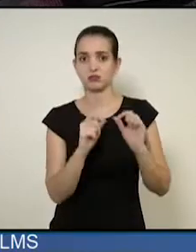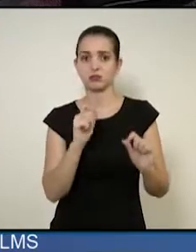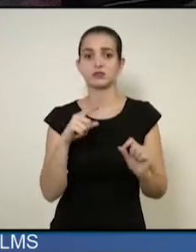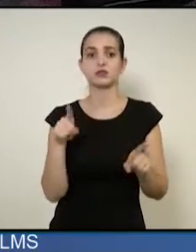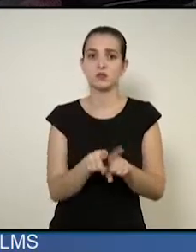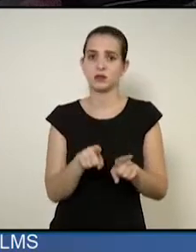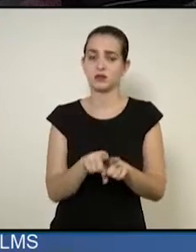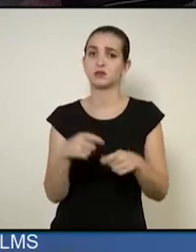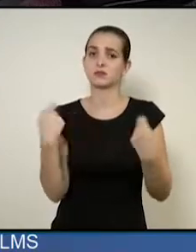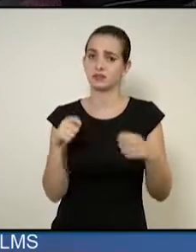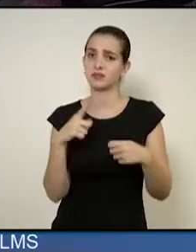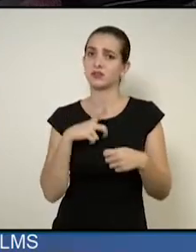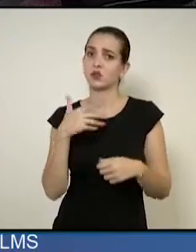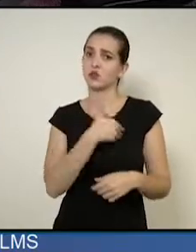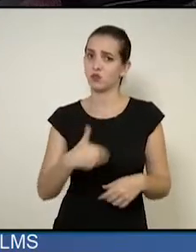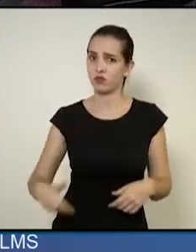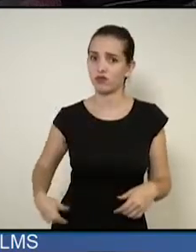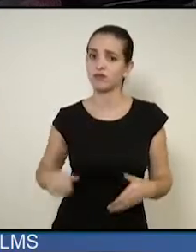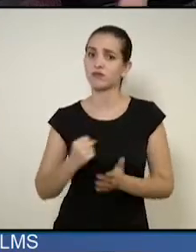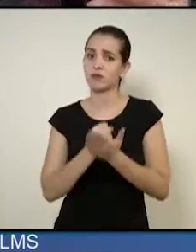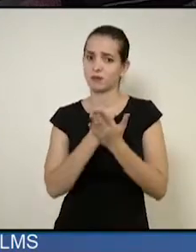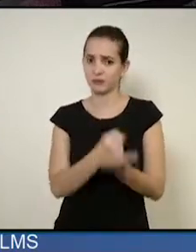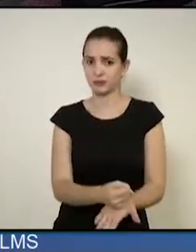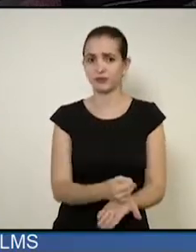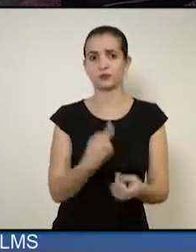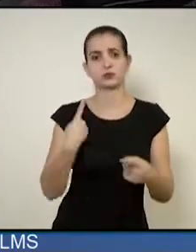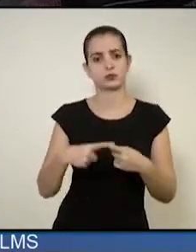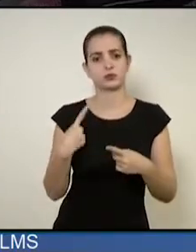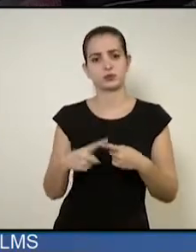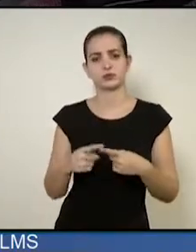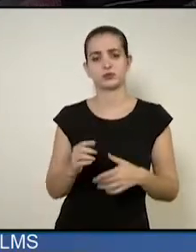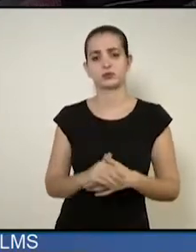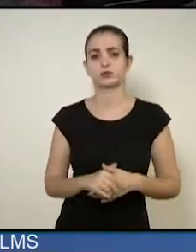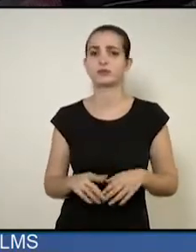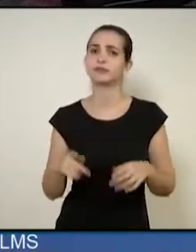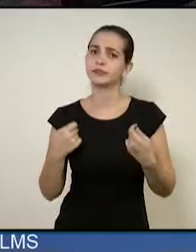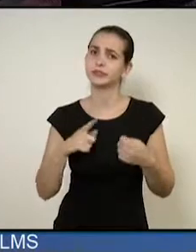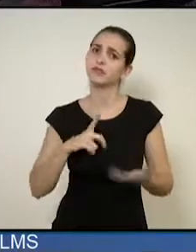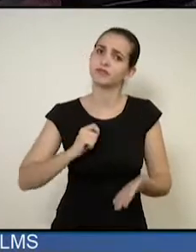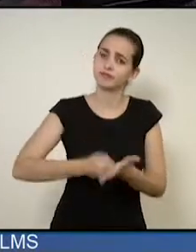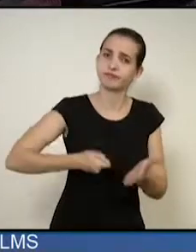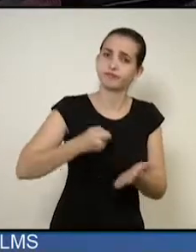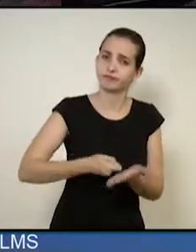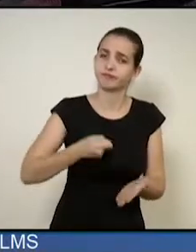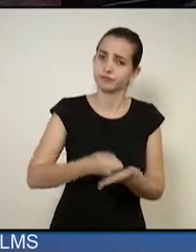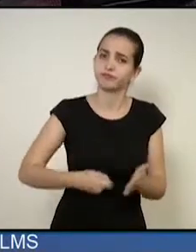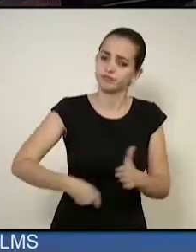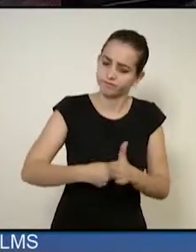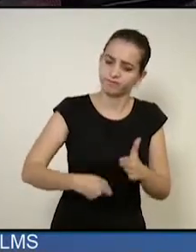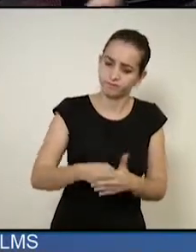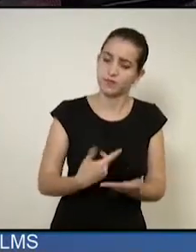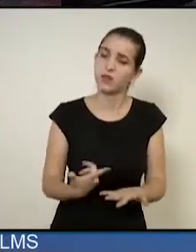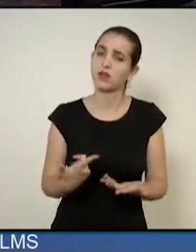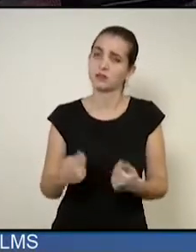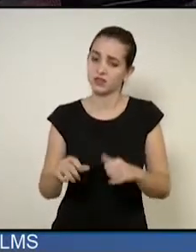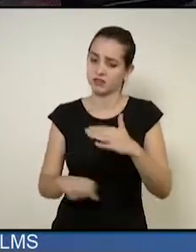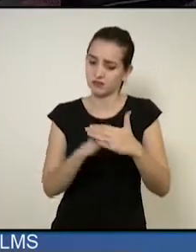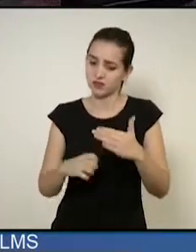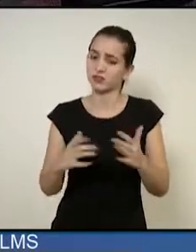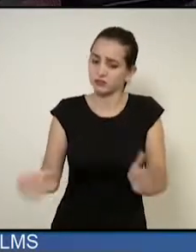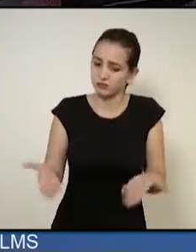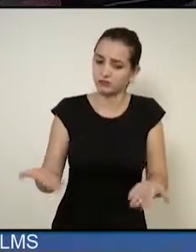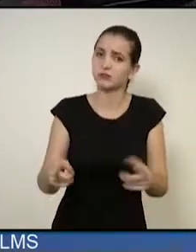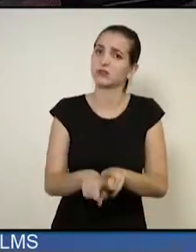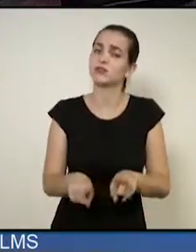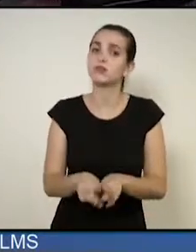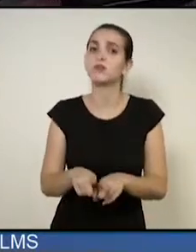do governo, né? Nós vamos falar sobre isso. Justamente para pressionar essas empresas, no sentido de que elas